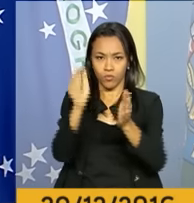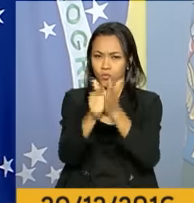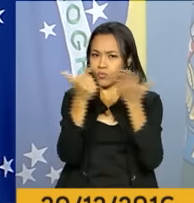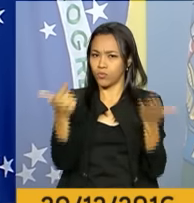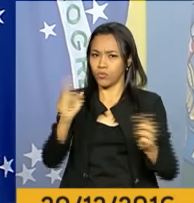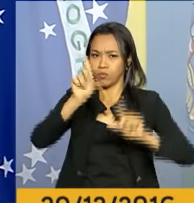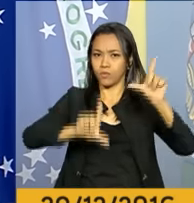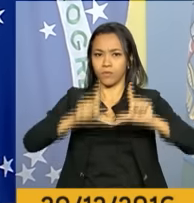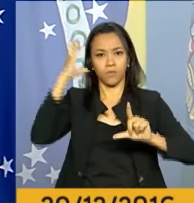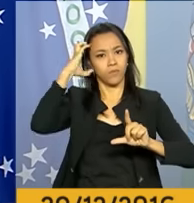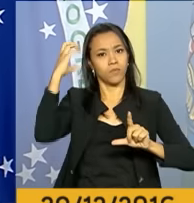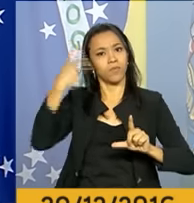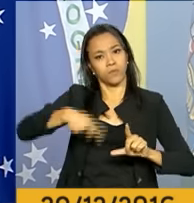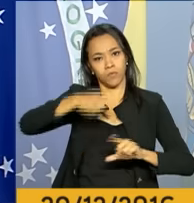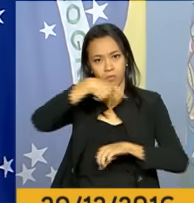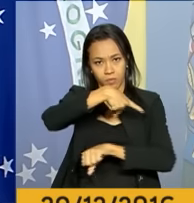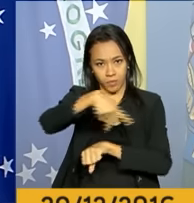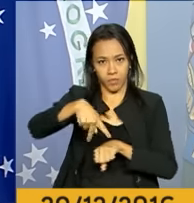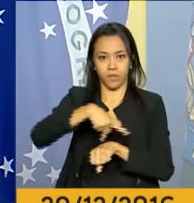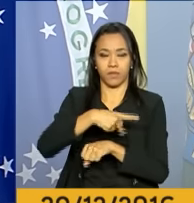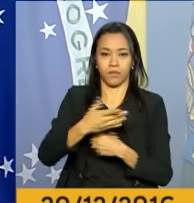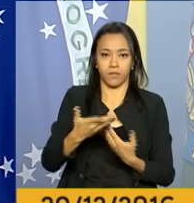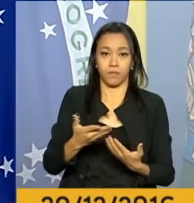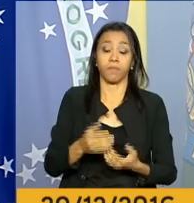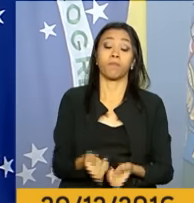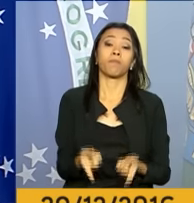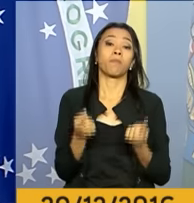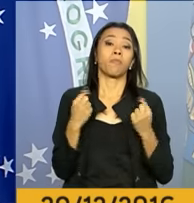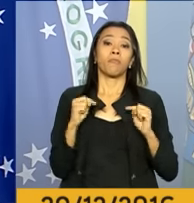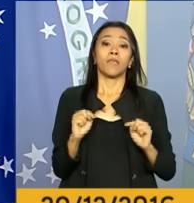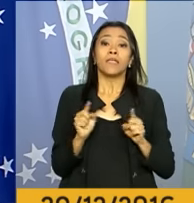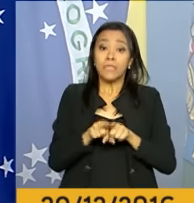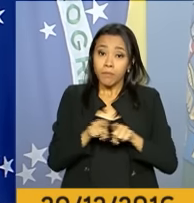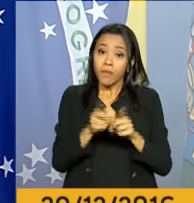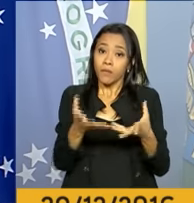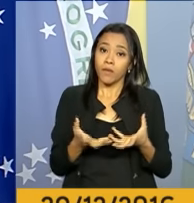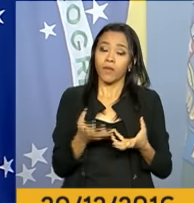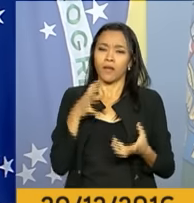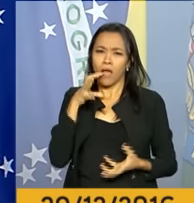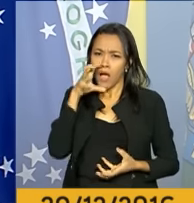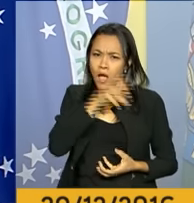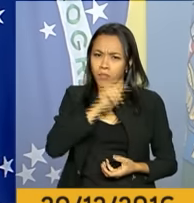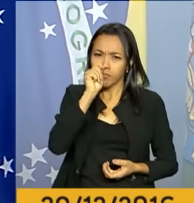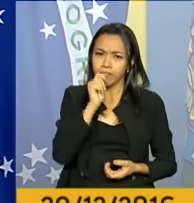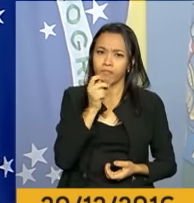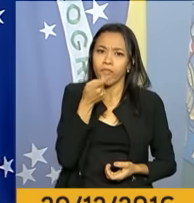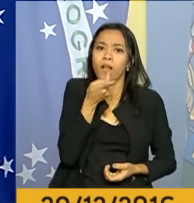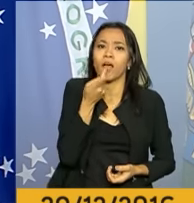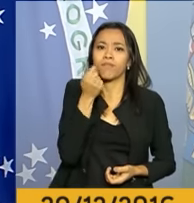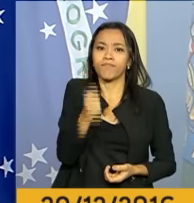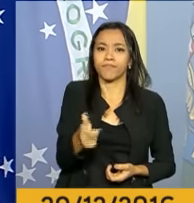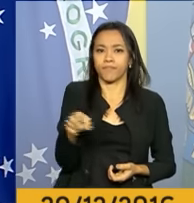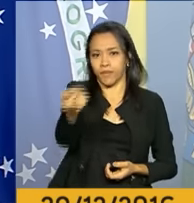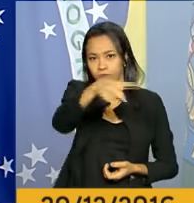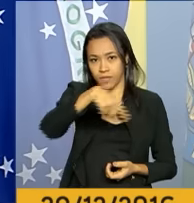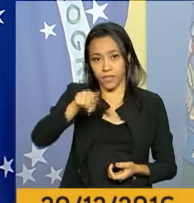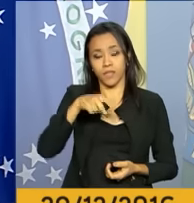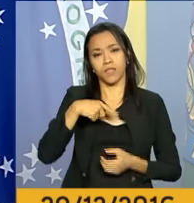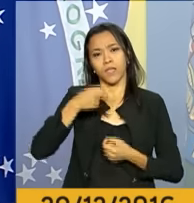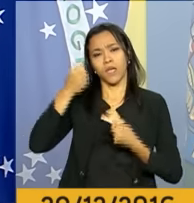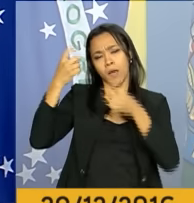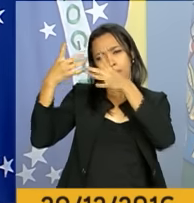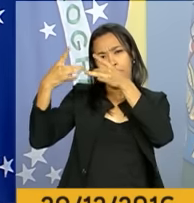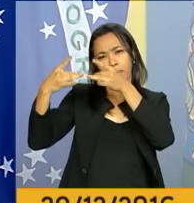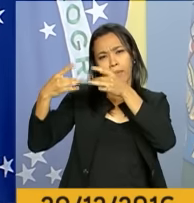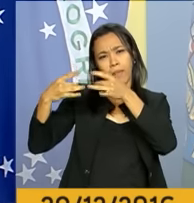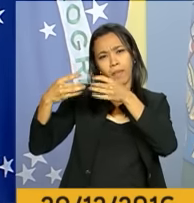país e eu quero também rápidas palavras fazer um brevíssimo relato pelo menos das